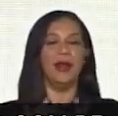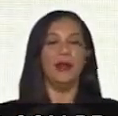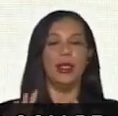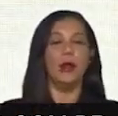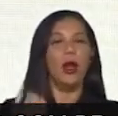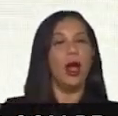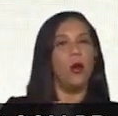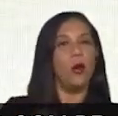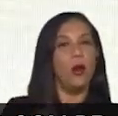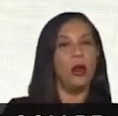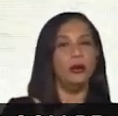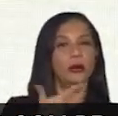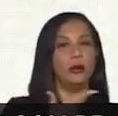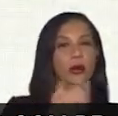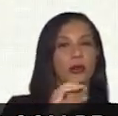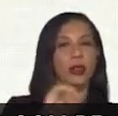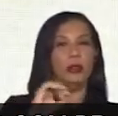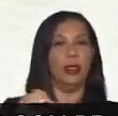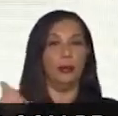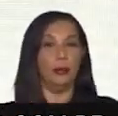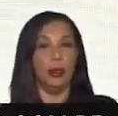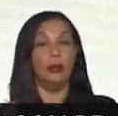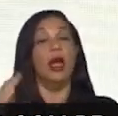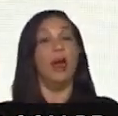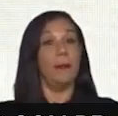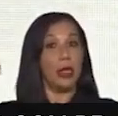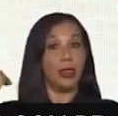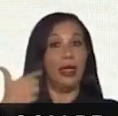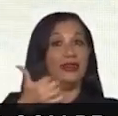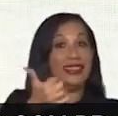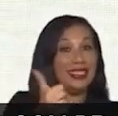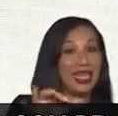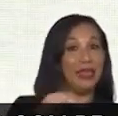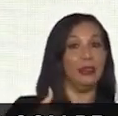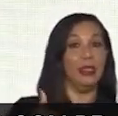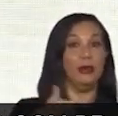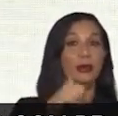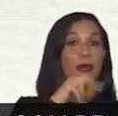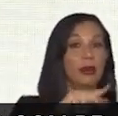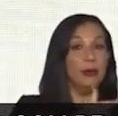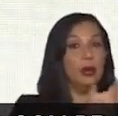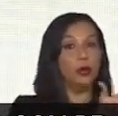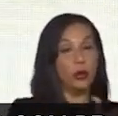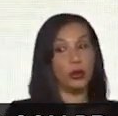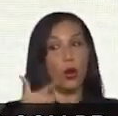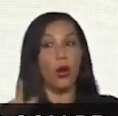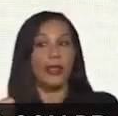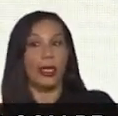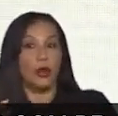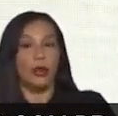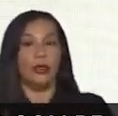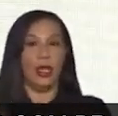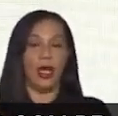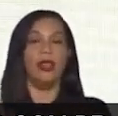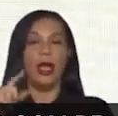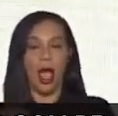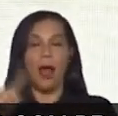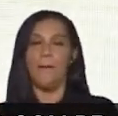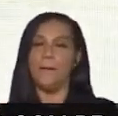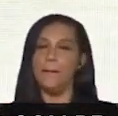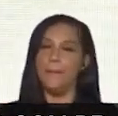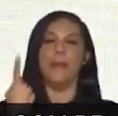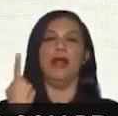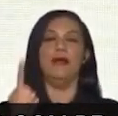era 2006. Eu tinha 10 anos, minhas irmãs 12 e 14 anos. E foi a primeira